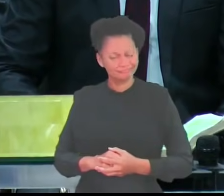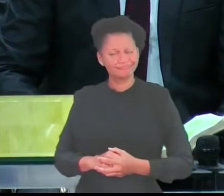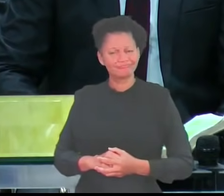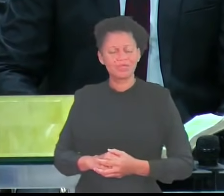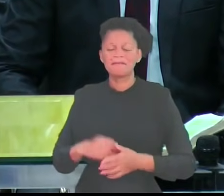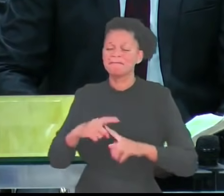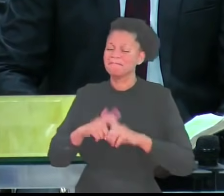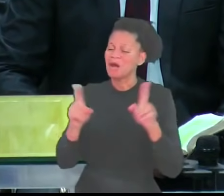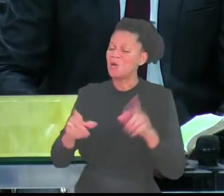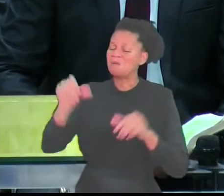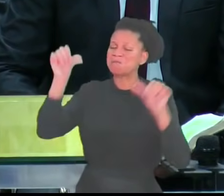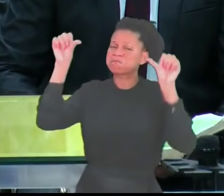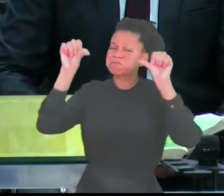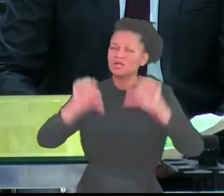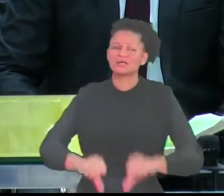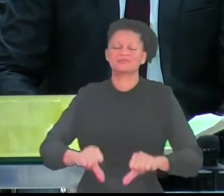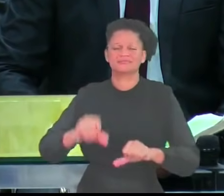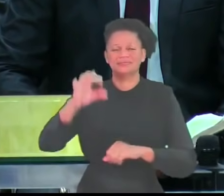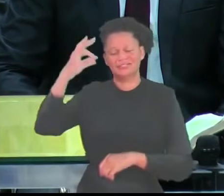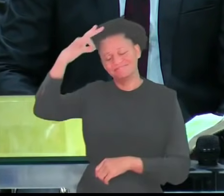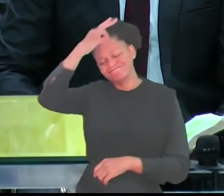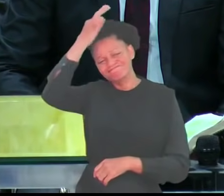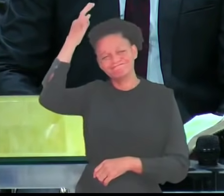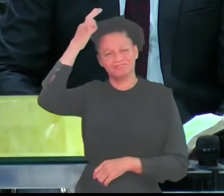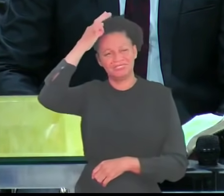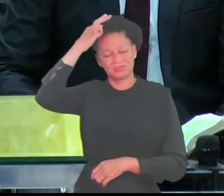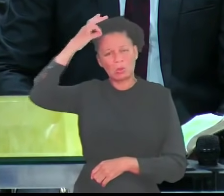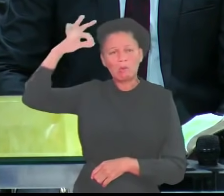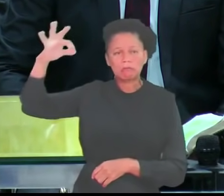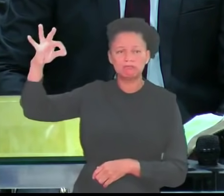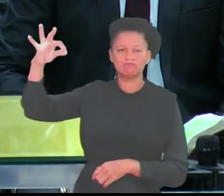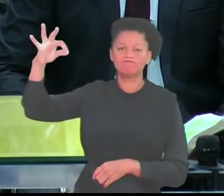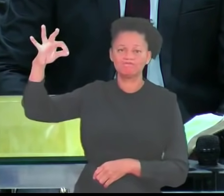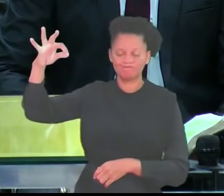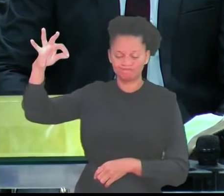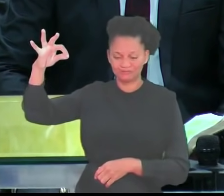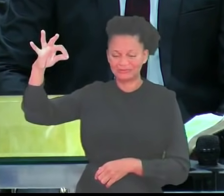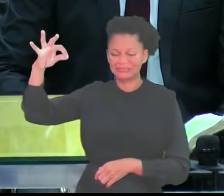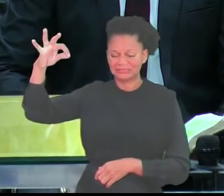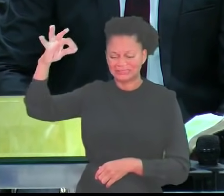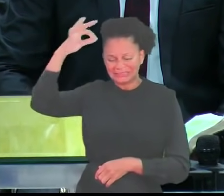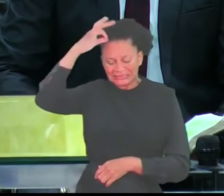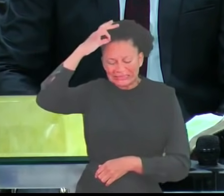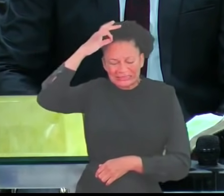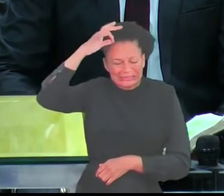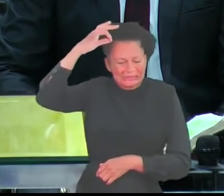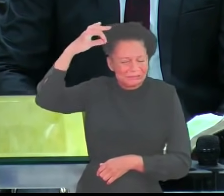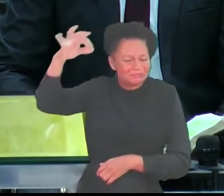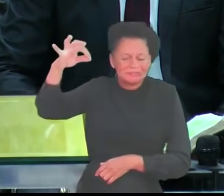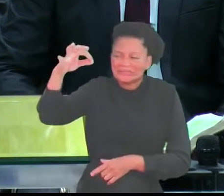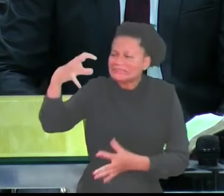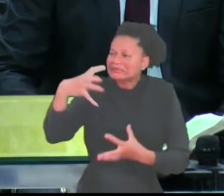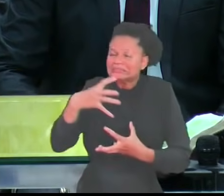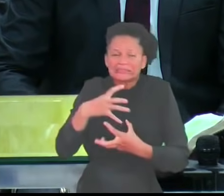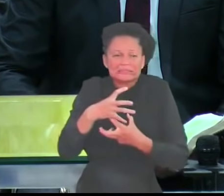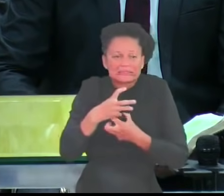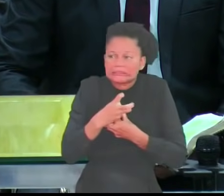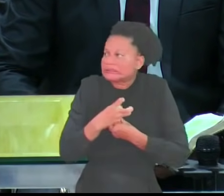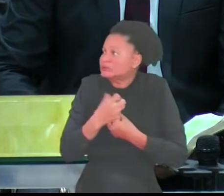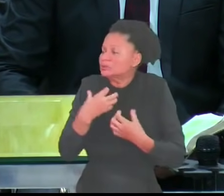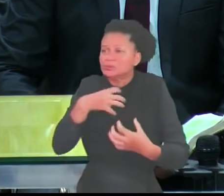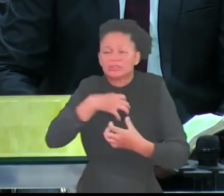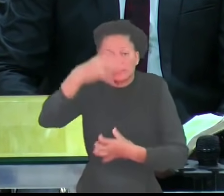Mas o pior de todos é o deserto espiritual. Tempos de seca espiritual. Tempos de